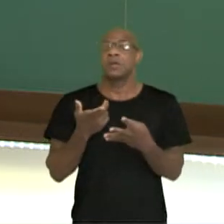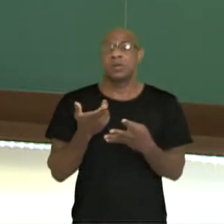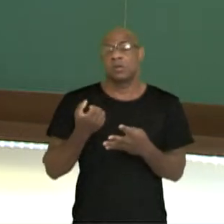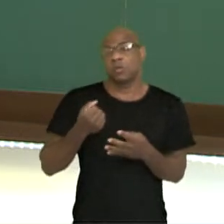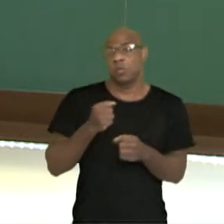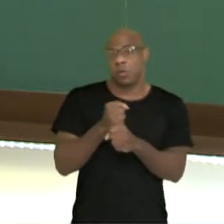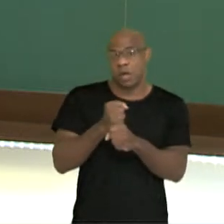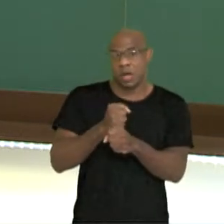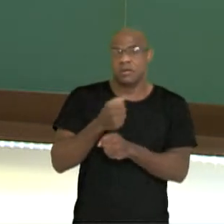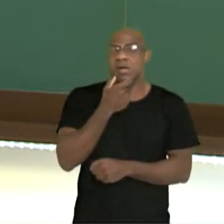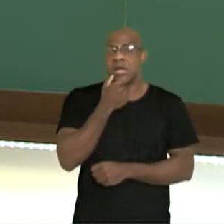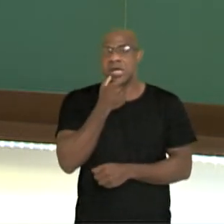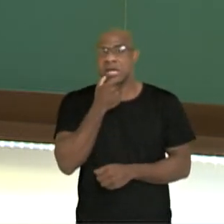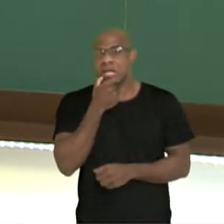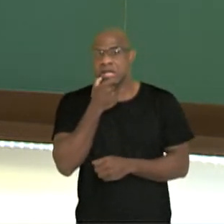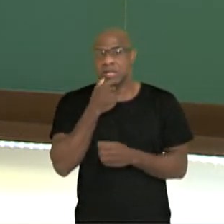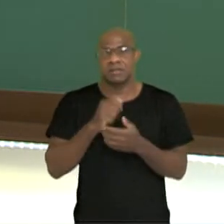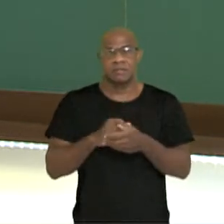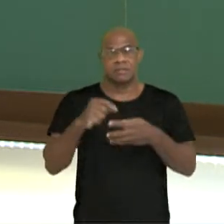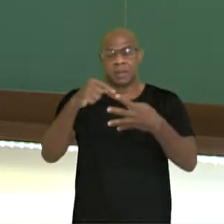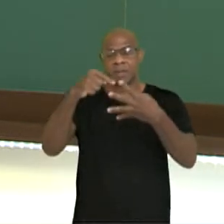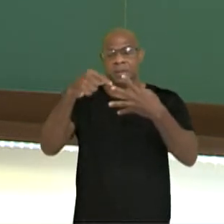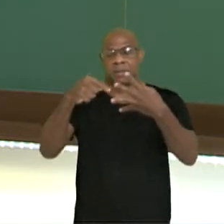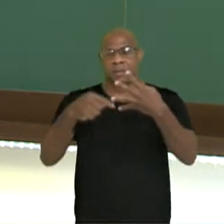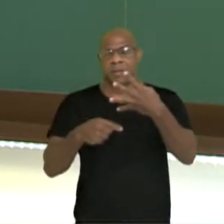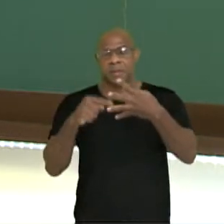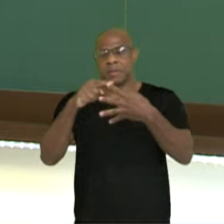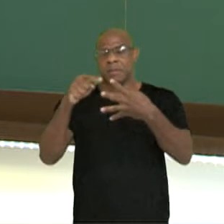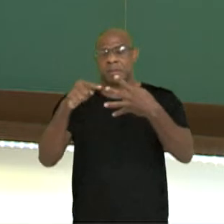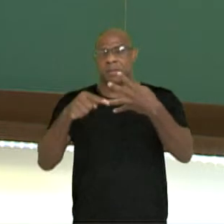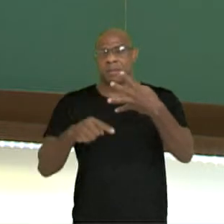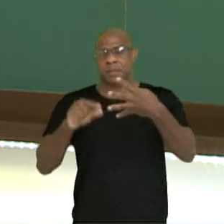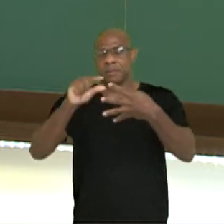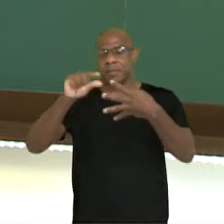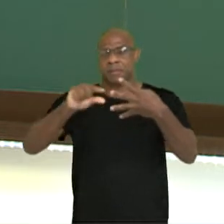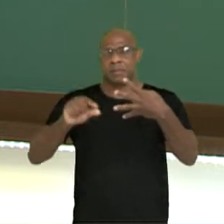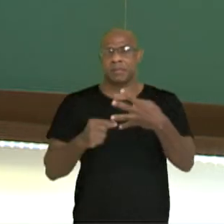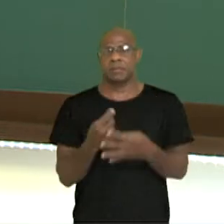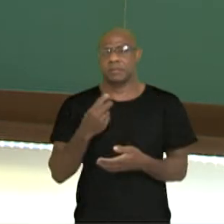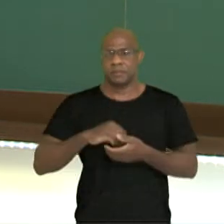nós dividimos, né, em duas dezenas aqui, né, 1960, não